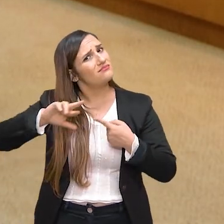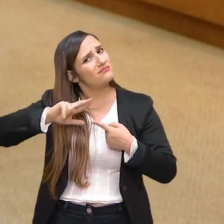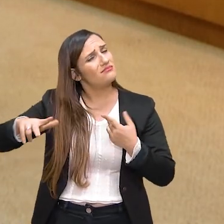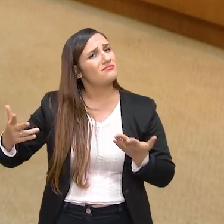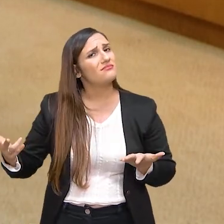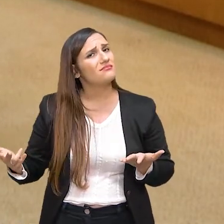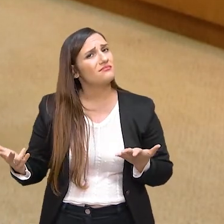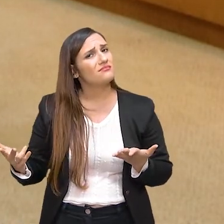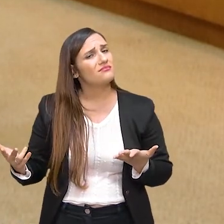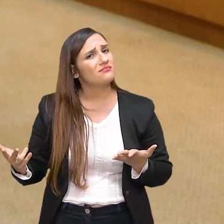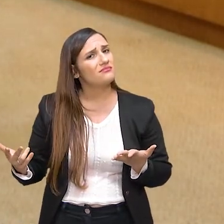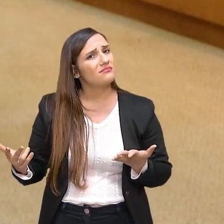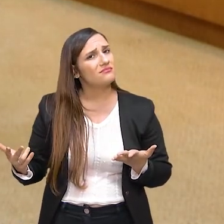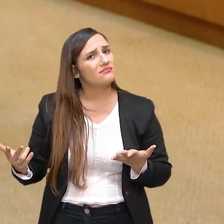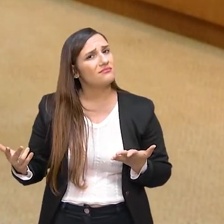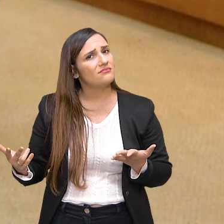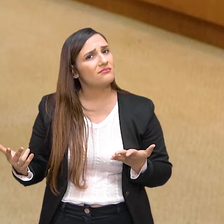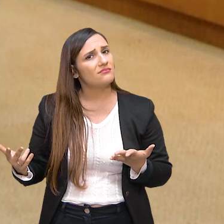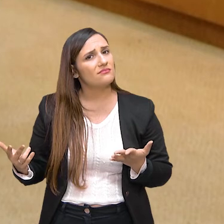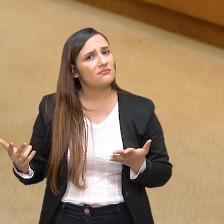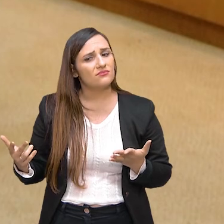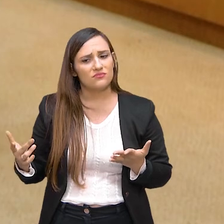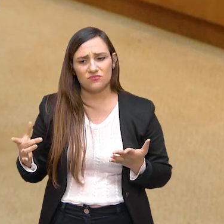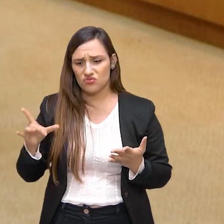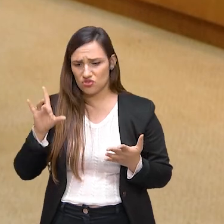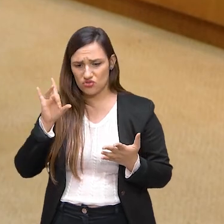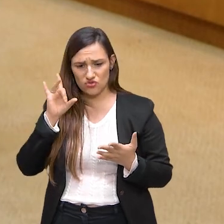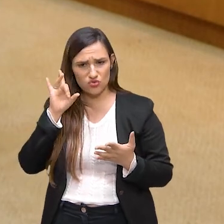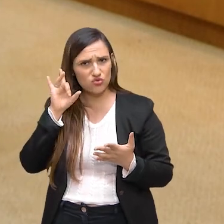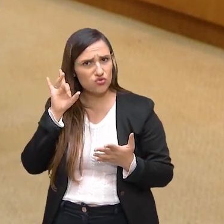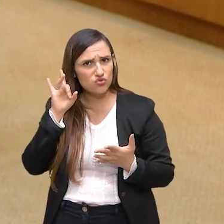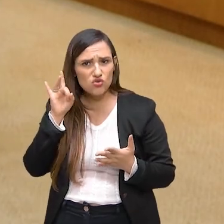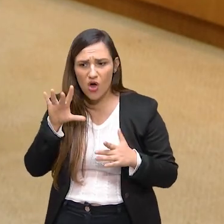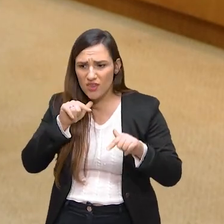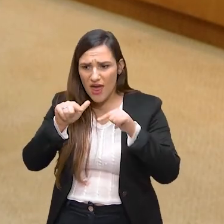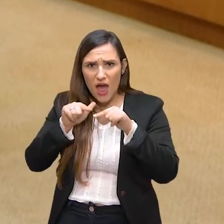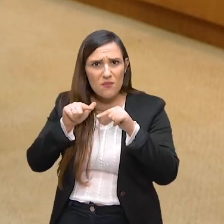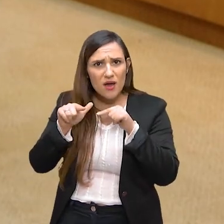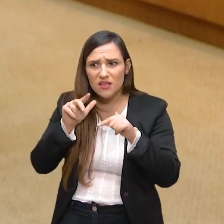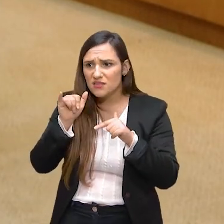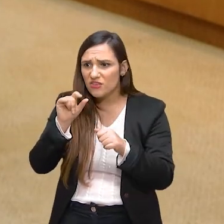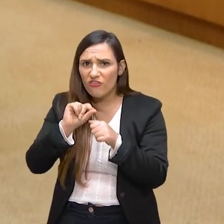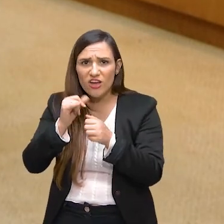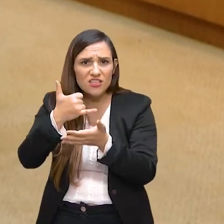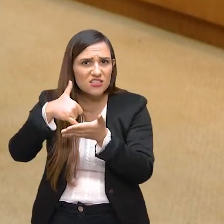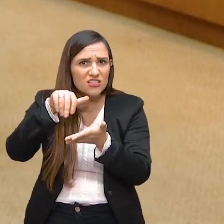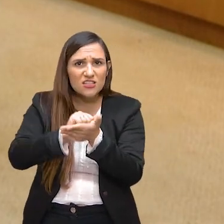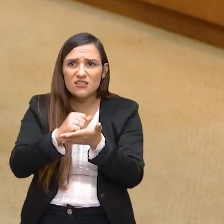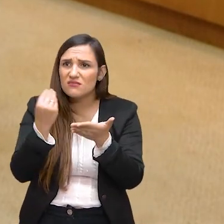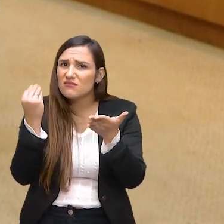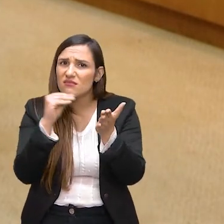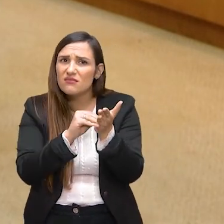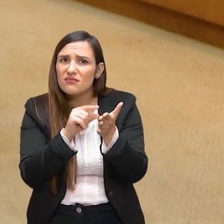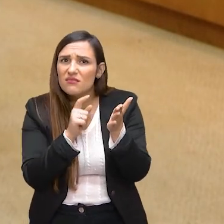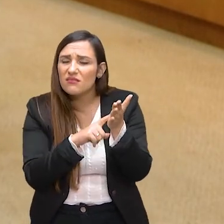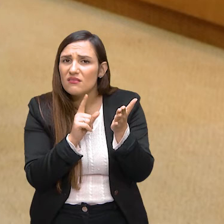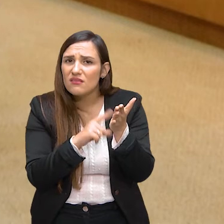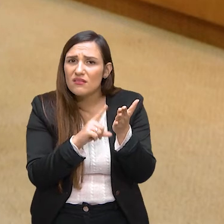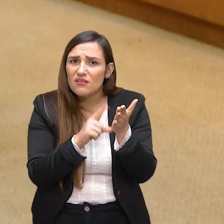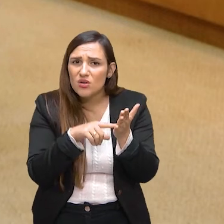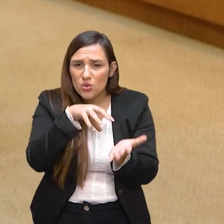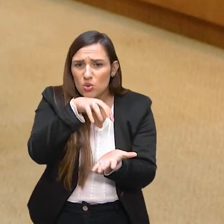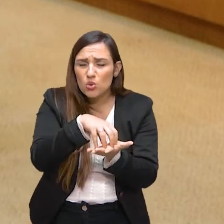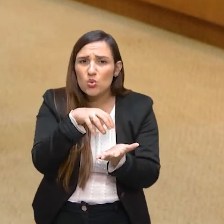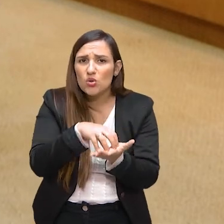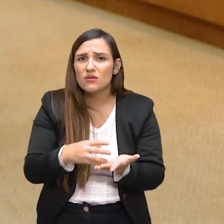requisitos, então há um cadastro muito grande de mediadores, só que só mediam aqueles que são cadastrados e que estão vinculados a